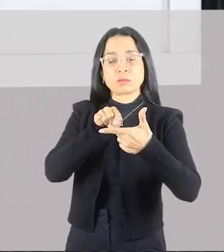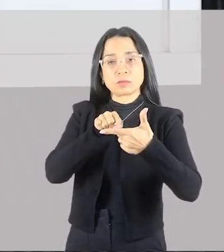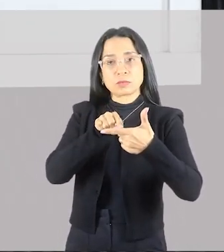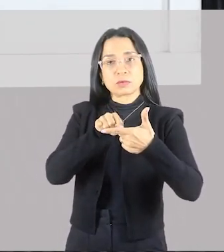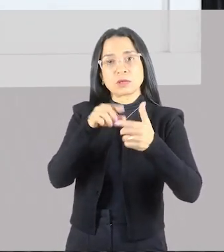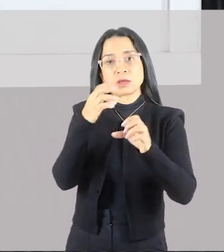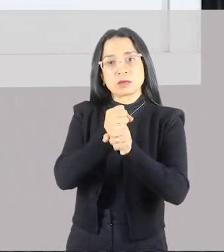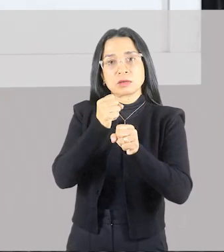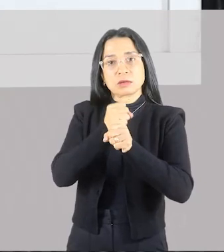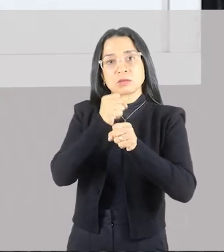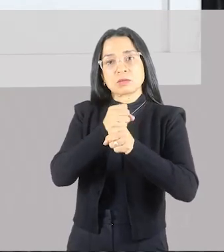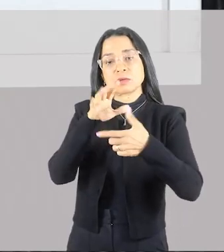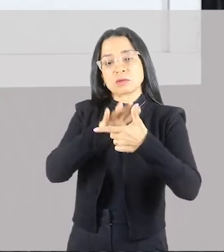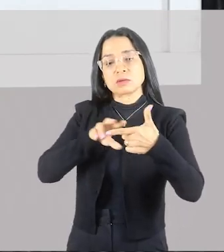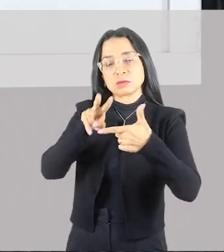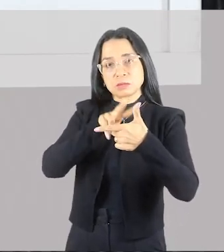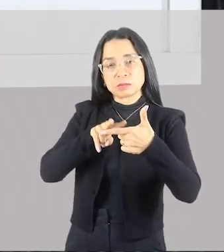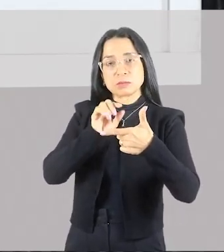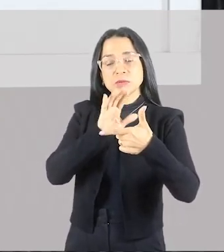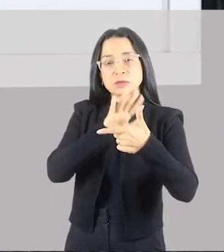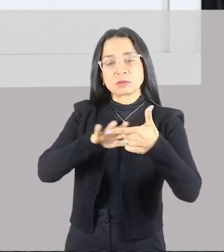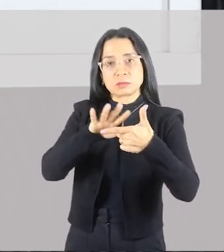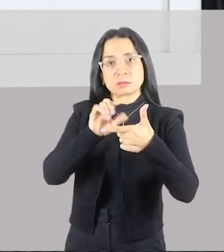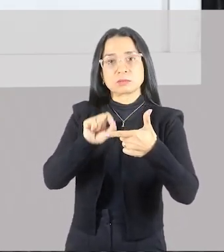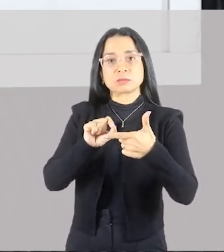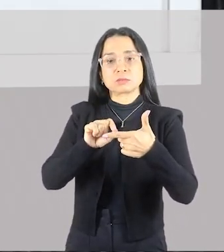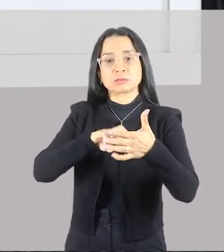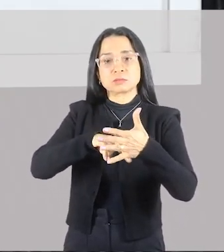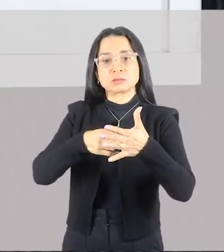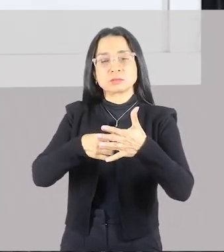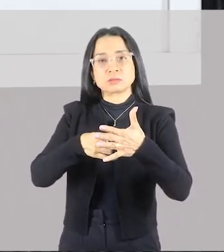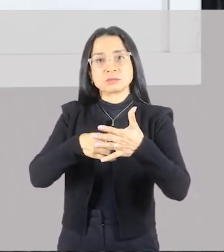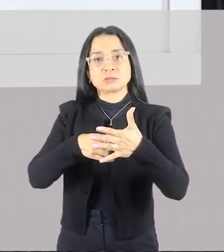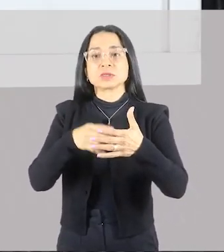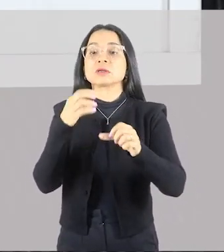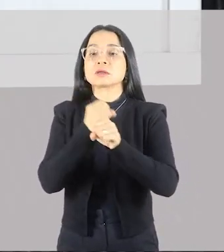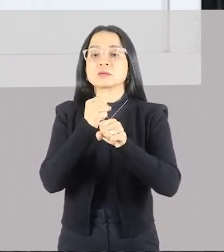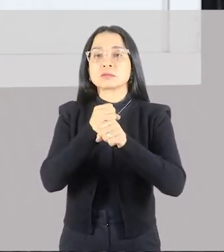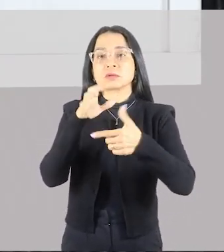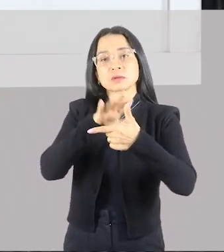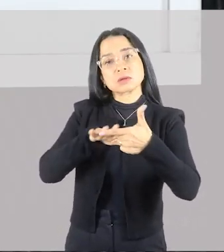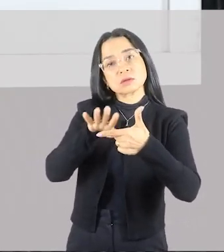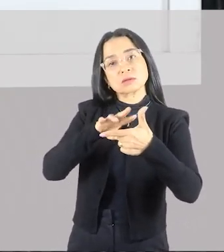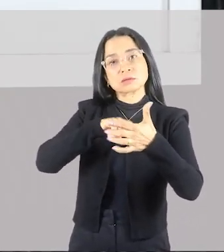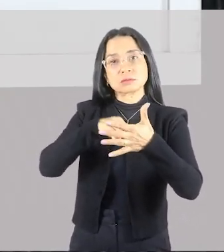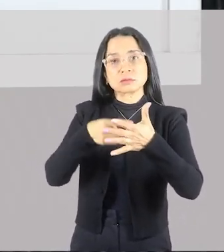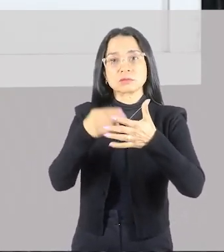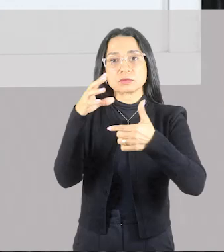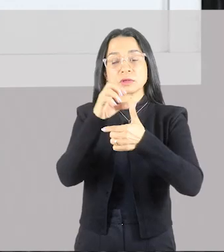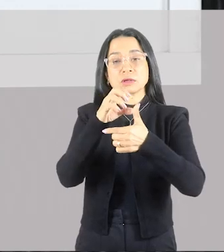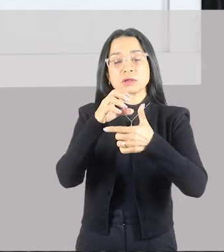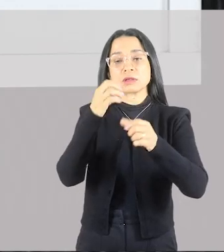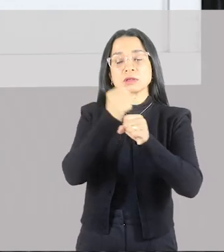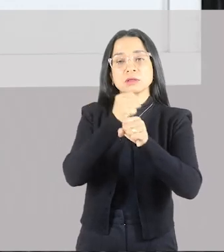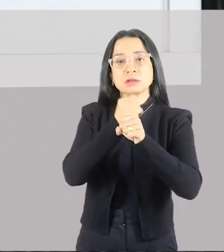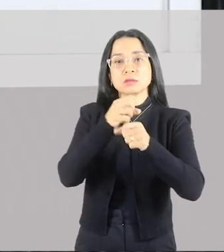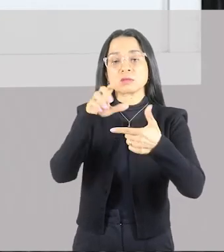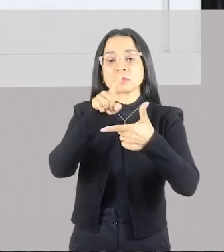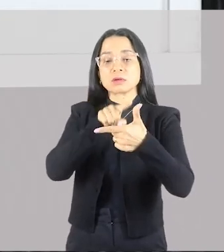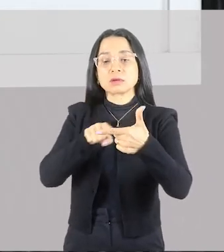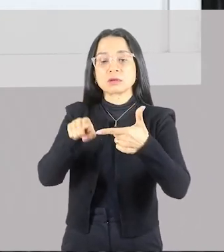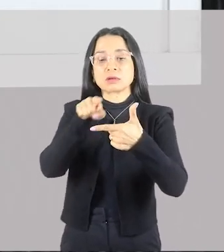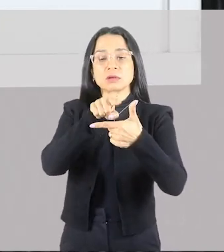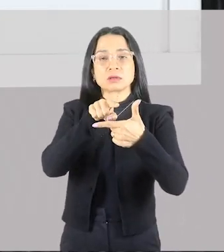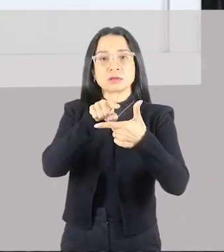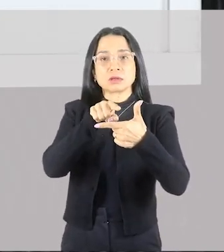Calcular espaço é calcular, calcular área significa calcular o espaço delimitado